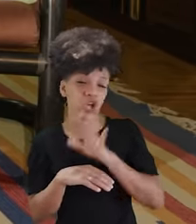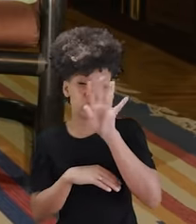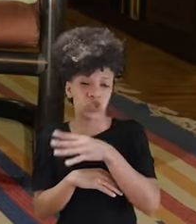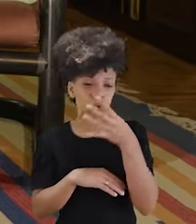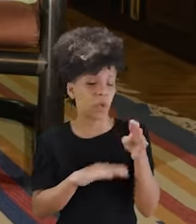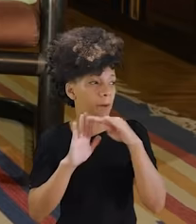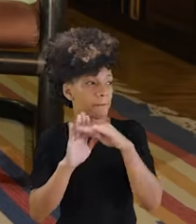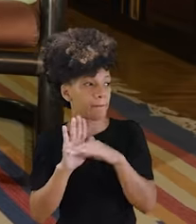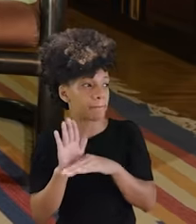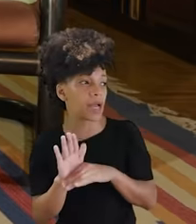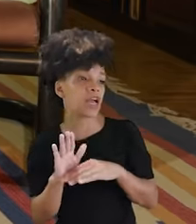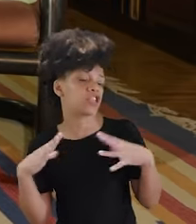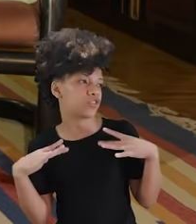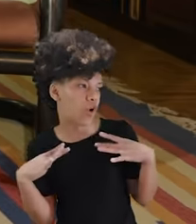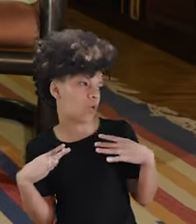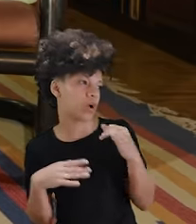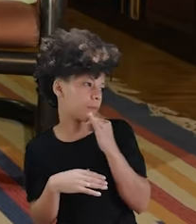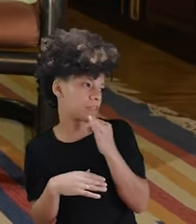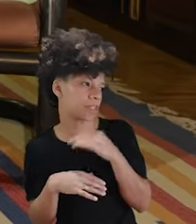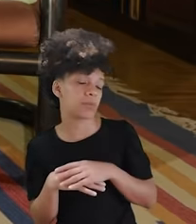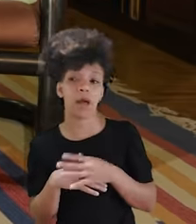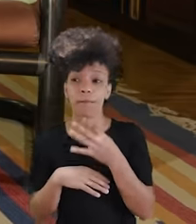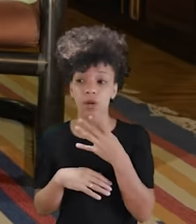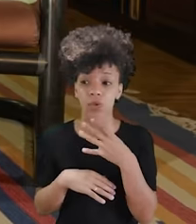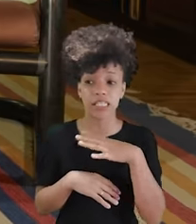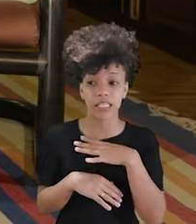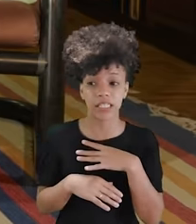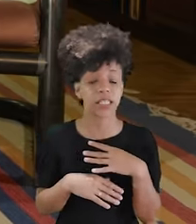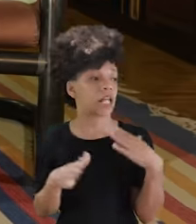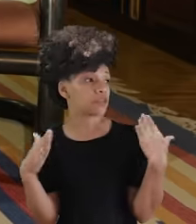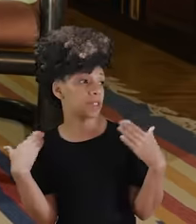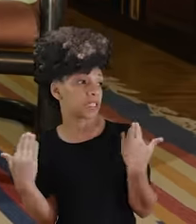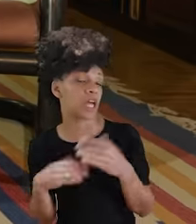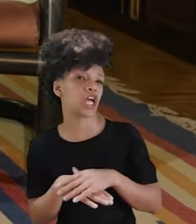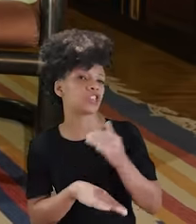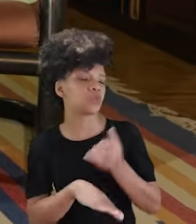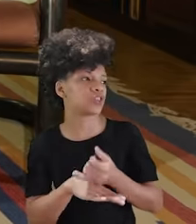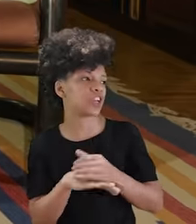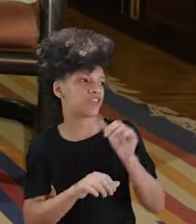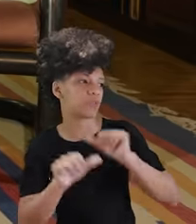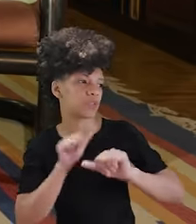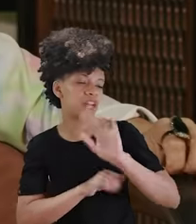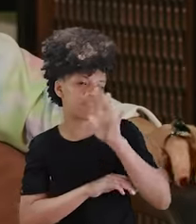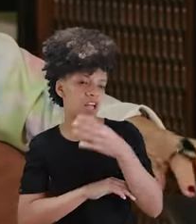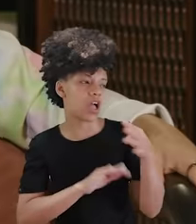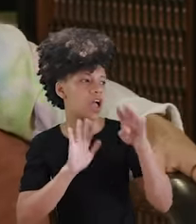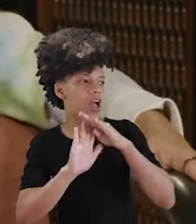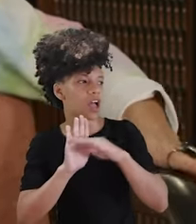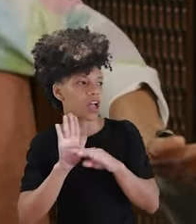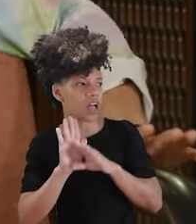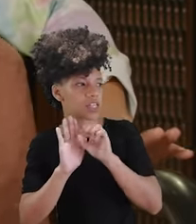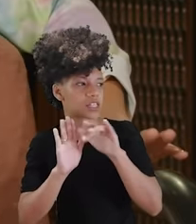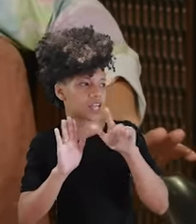o chefe colocava a eles para trabalhar no navio e não queria sair você viajou Quantos países